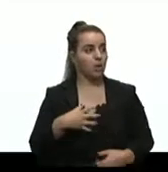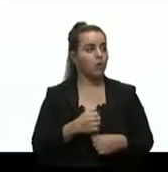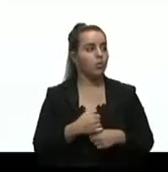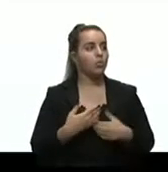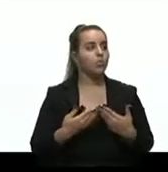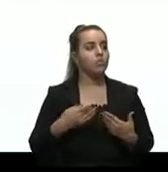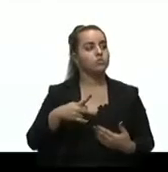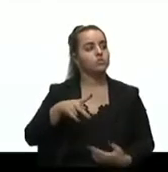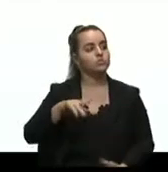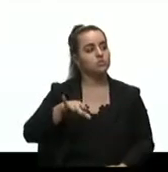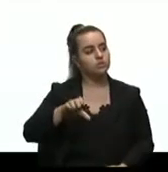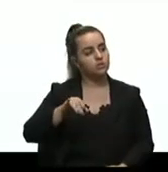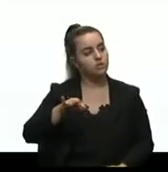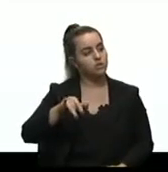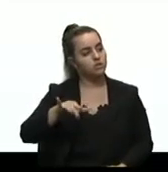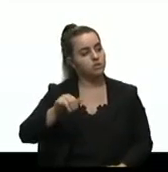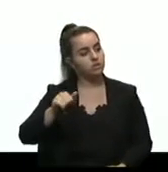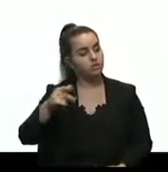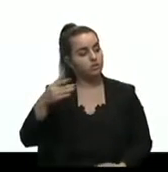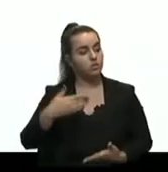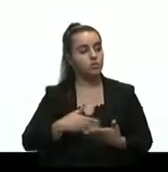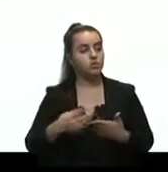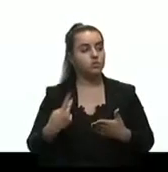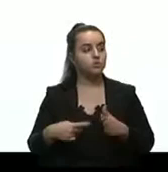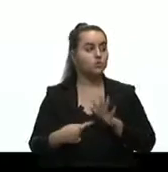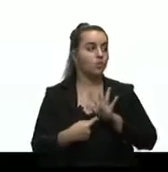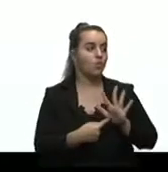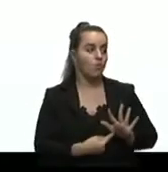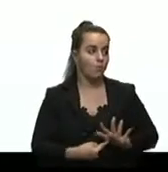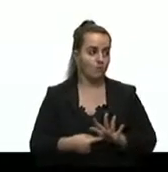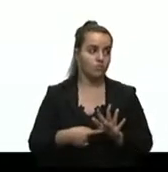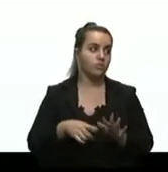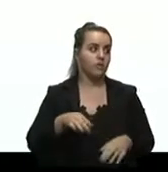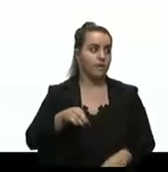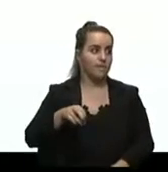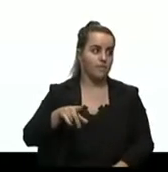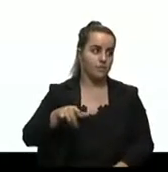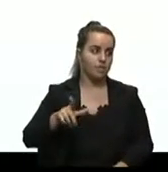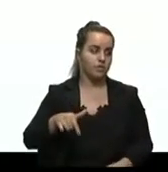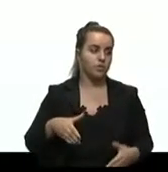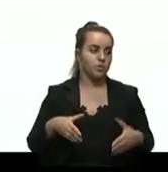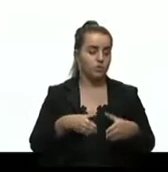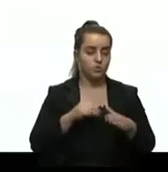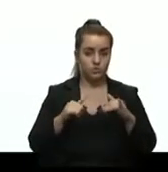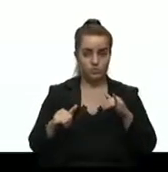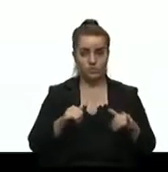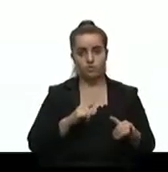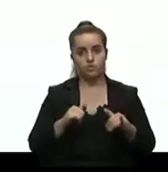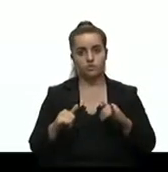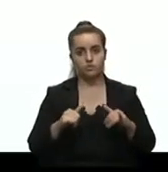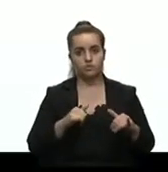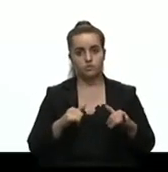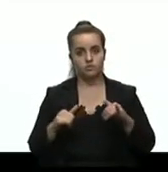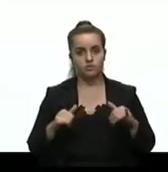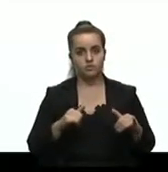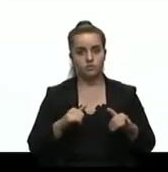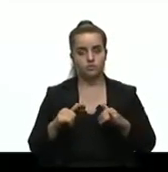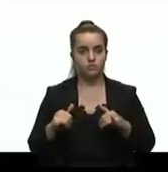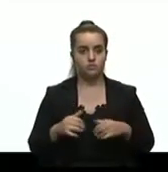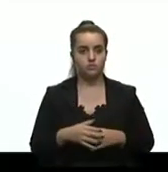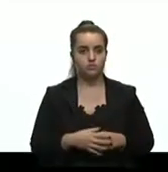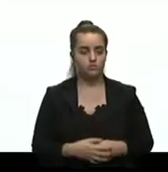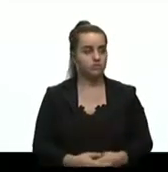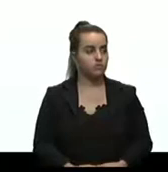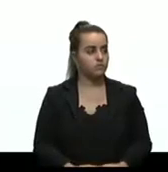4, calcular a estatística a partir da amostra. Calcular a estatística a partir da amostra é